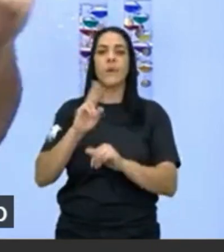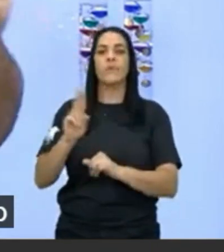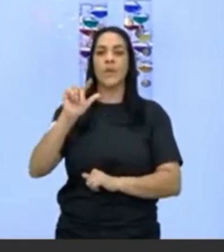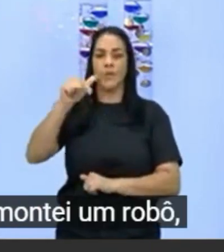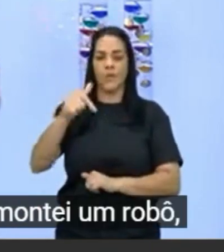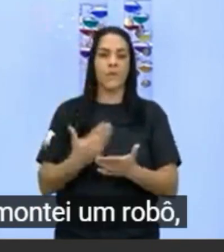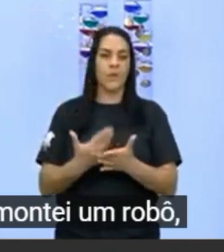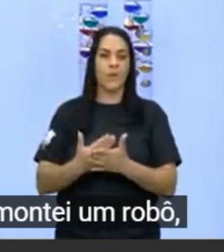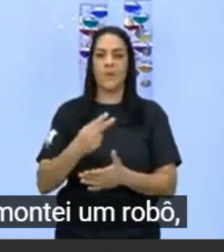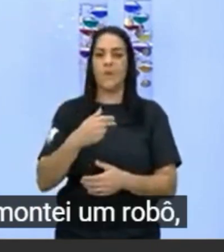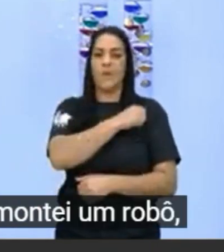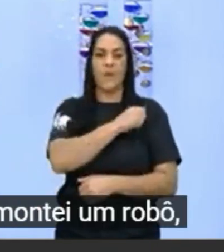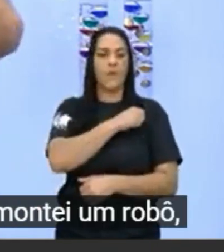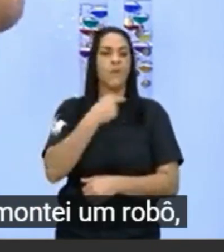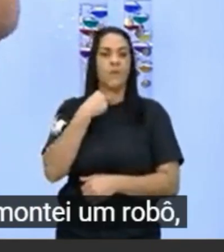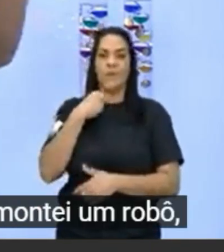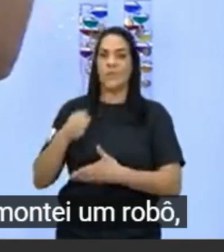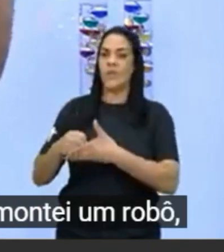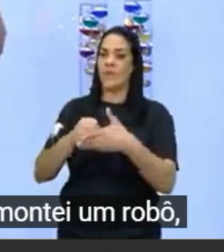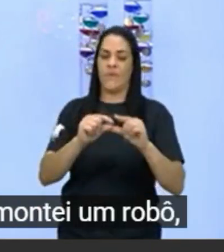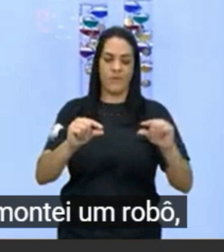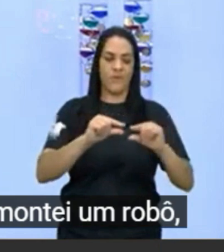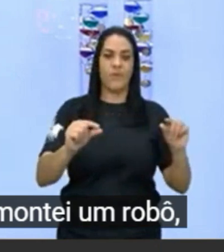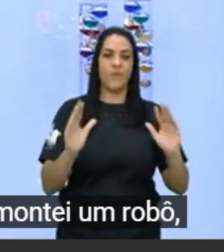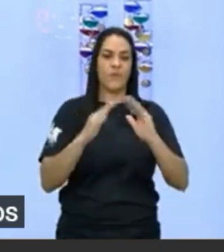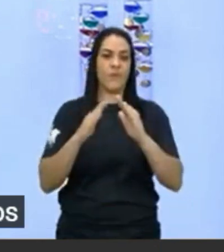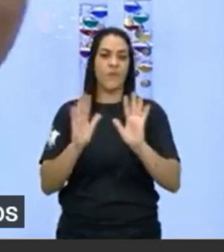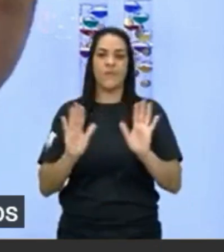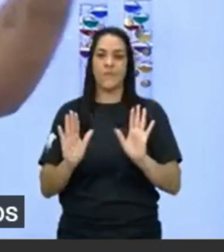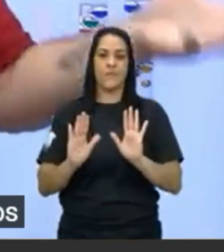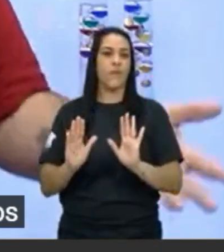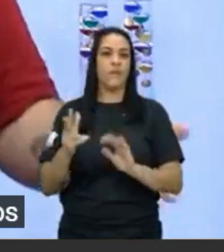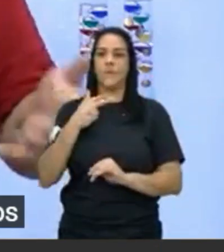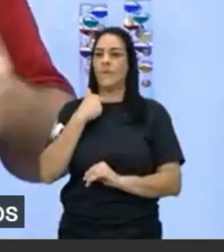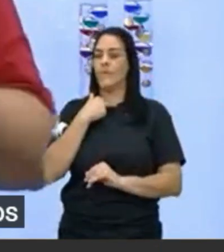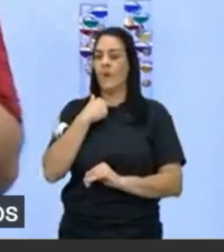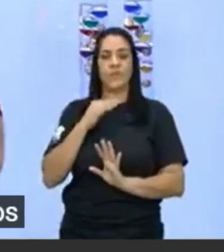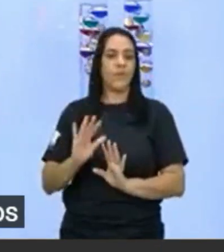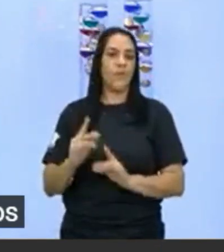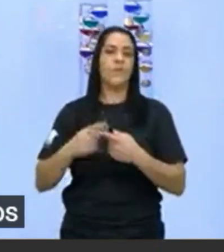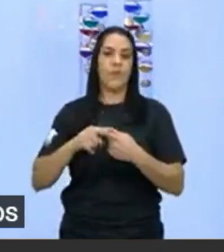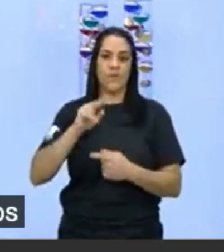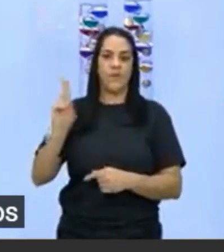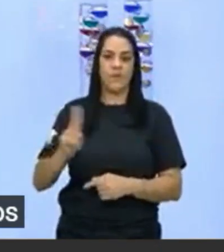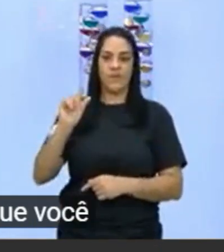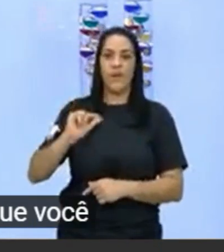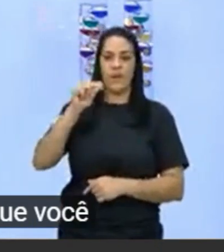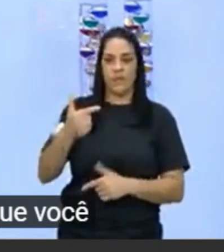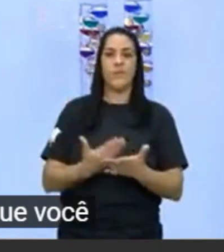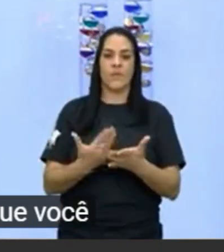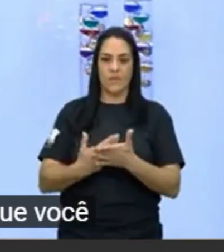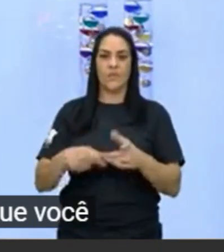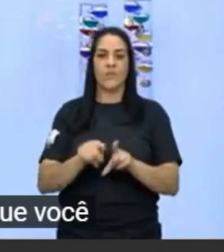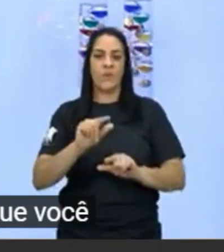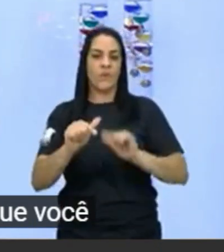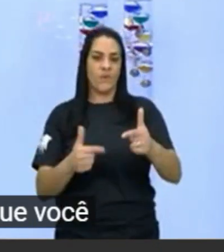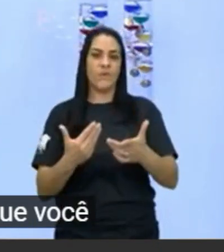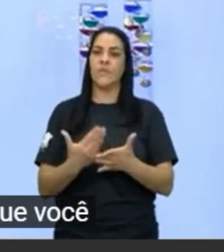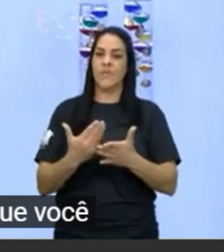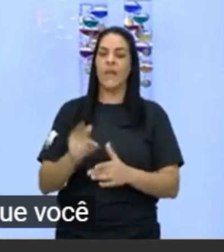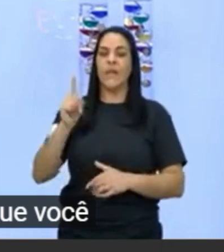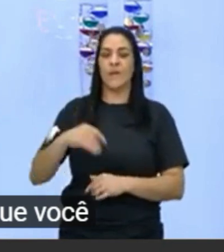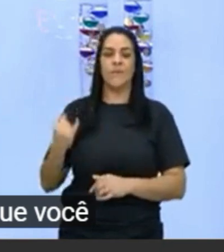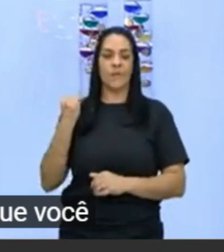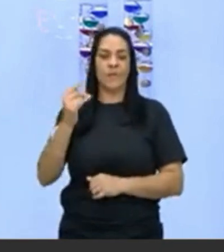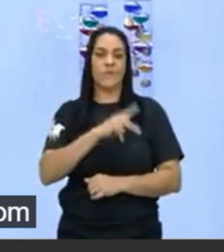aulas. Tá? O aluno não pode levar essa Shield e esses fios embora para casa. Olha, montei um robô, o robô é meu. Não, porque ele vai usar, outros alunos irão usar em outras aulas.